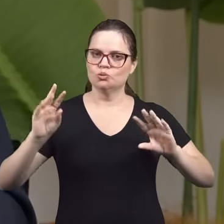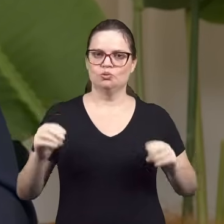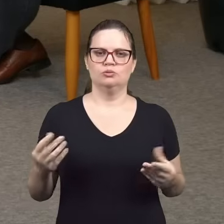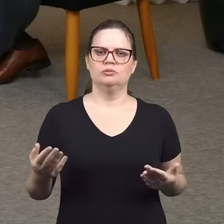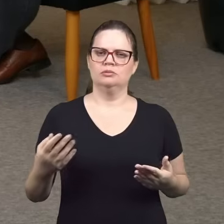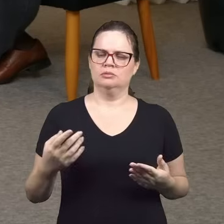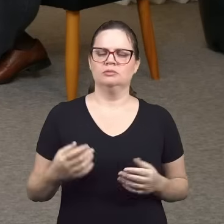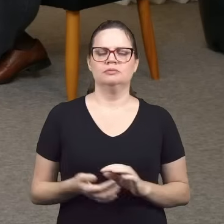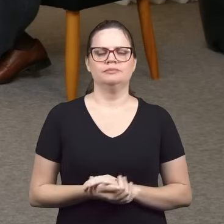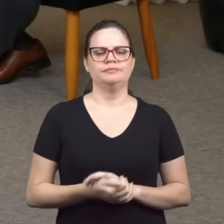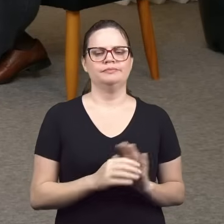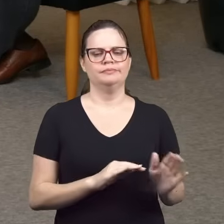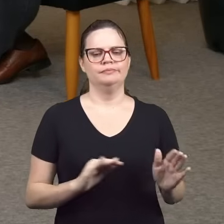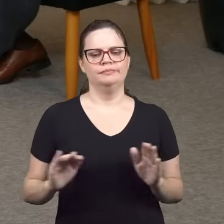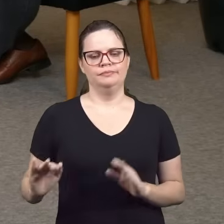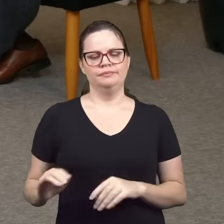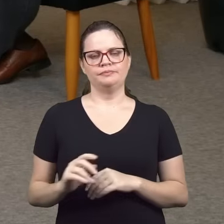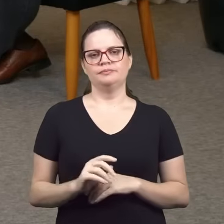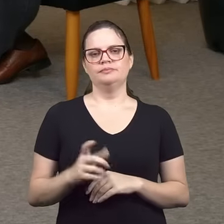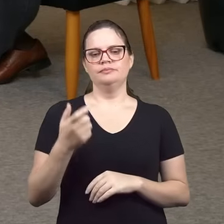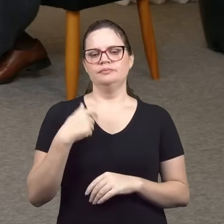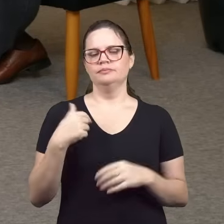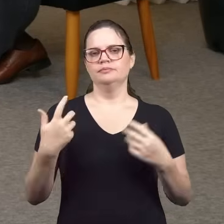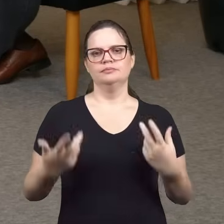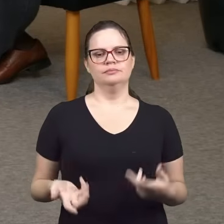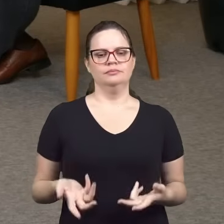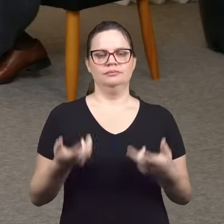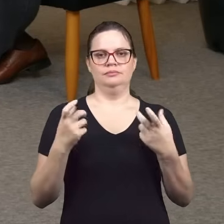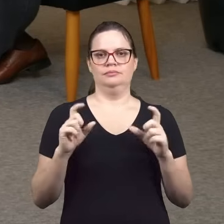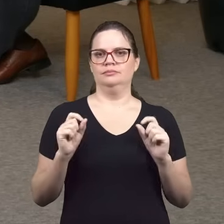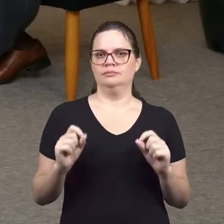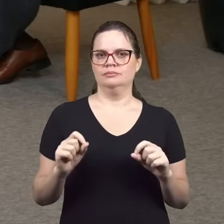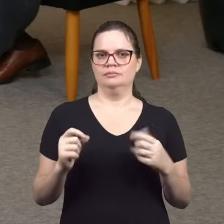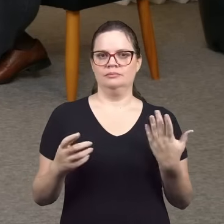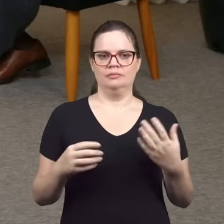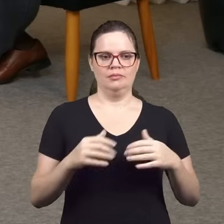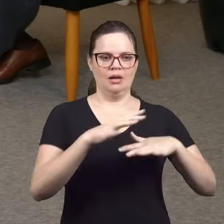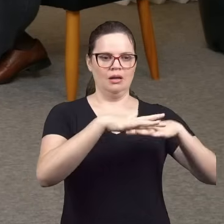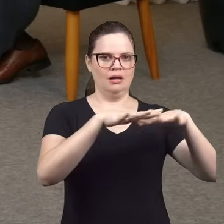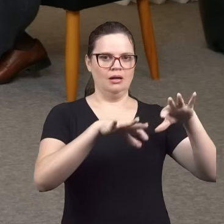Senhor. Eu percebi que nem vinha eles